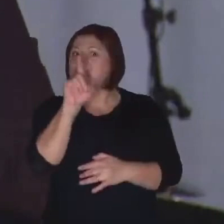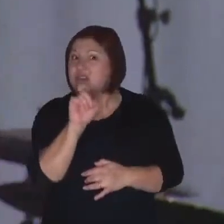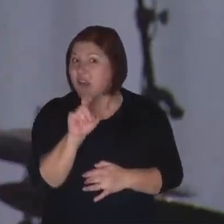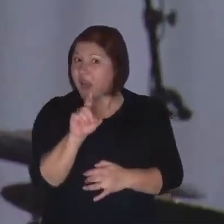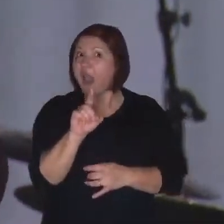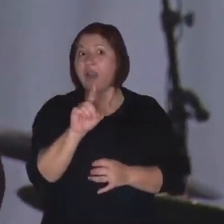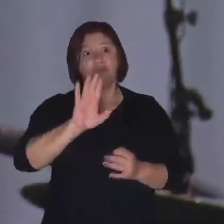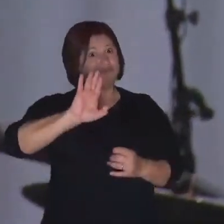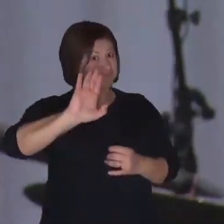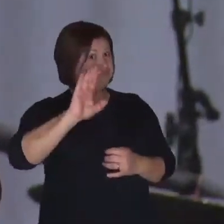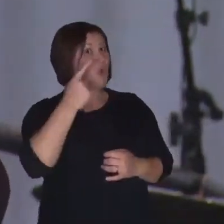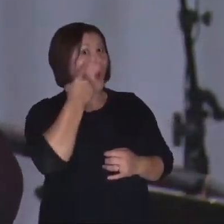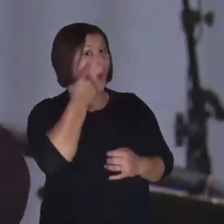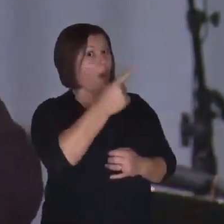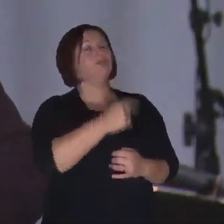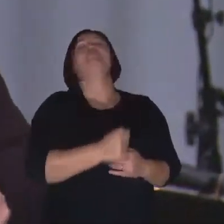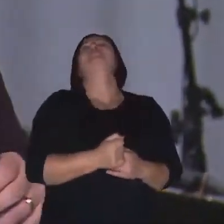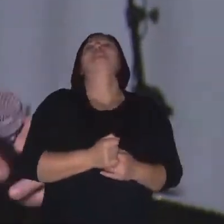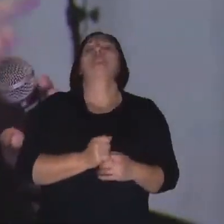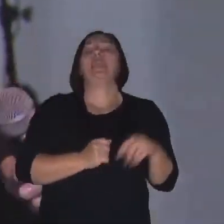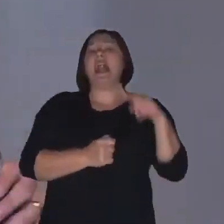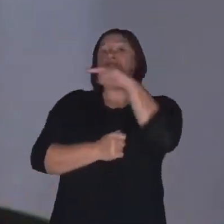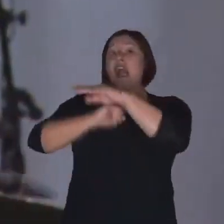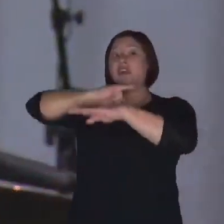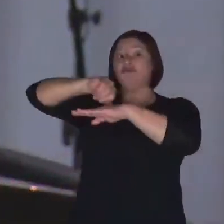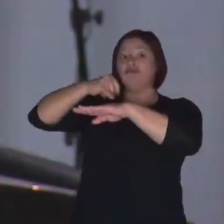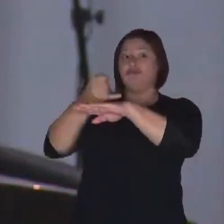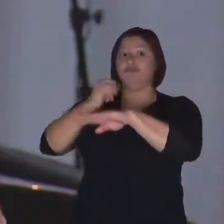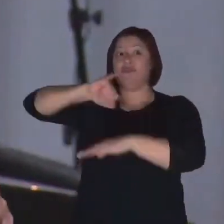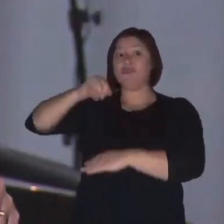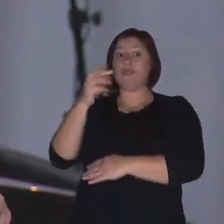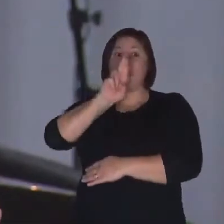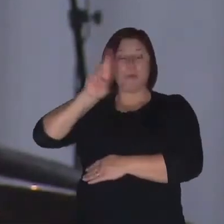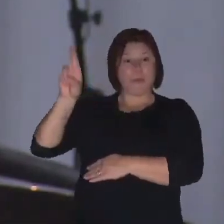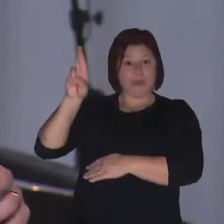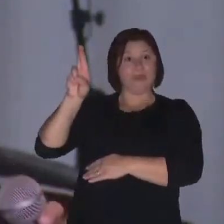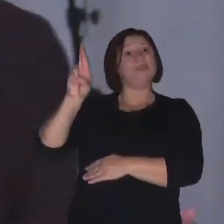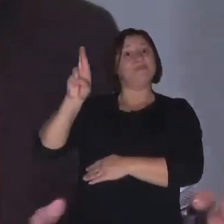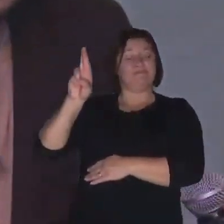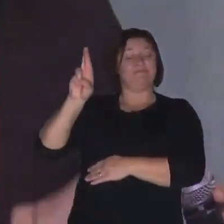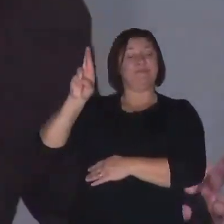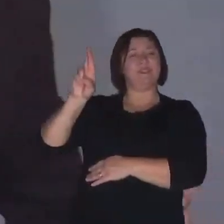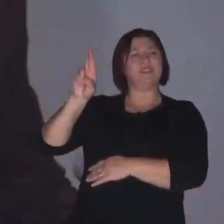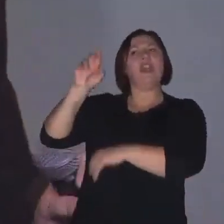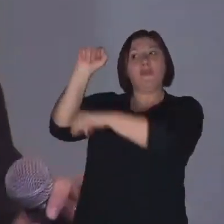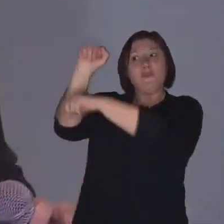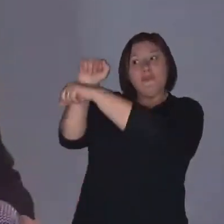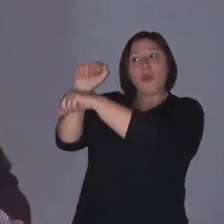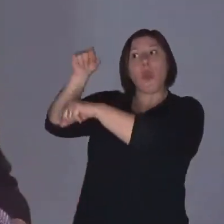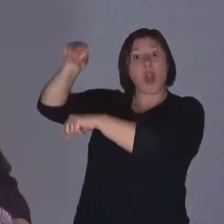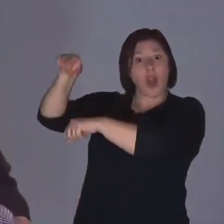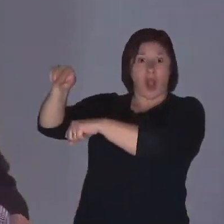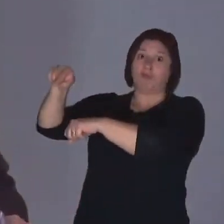Quando Jeremias ficou sabendo disso, detalhe, Jeremias ainda não tinha sido deportado. Ele fez parte de uma leva que ainda não tinha